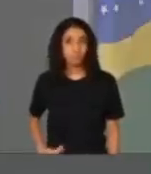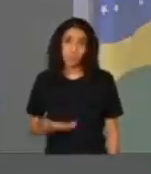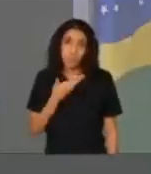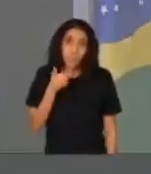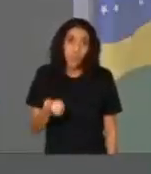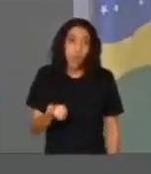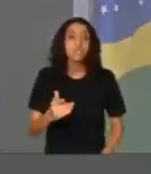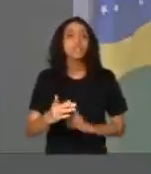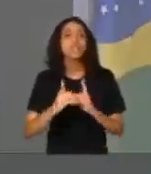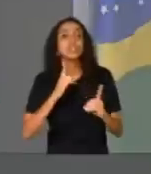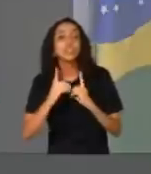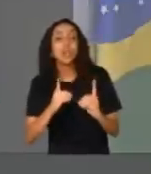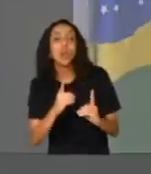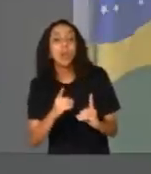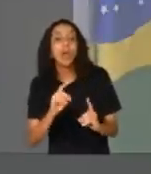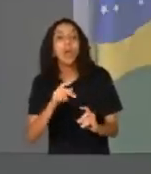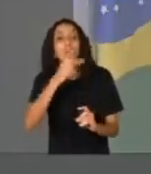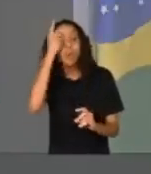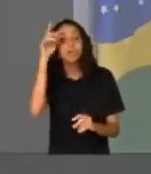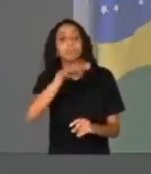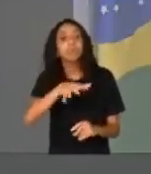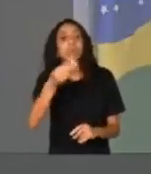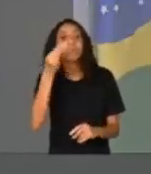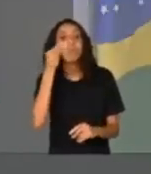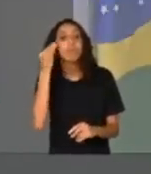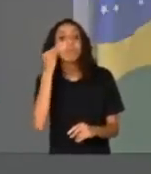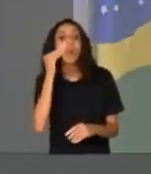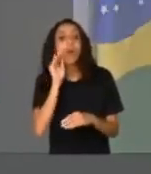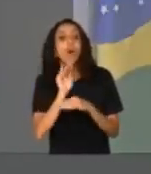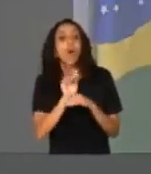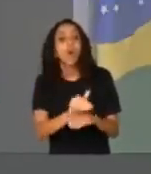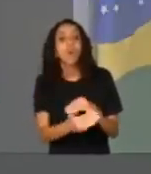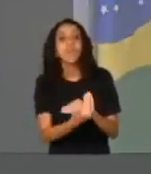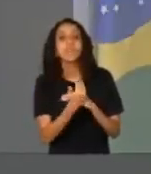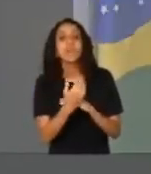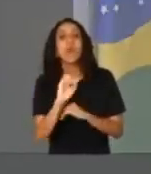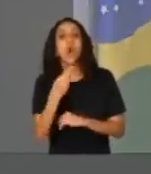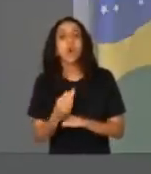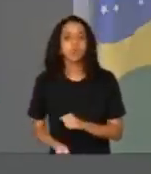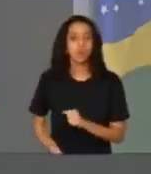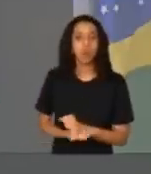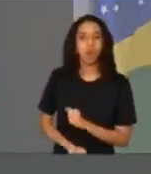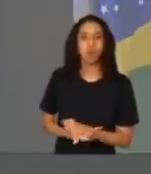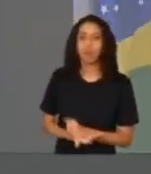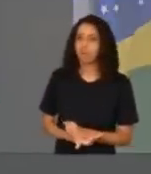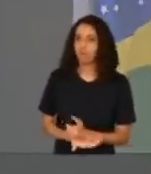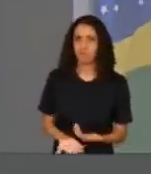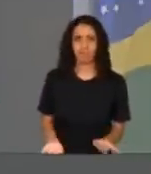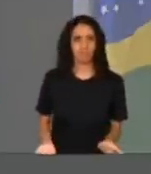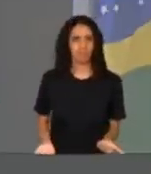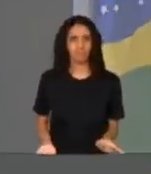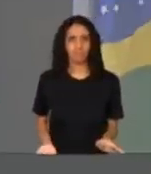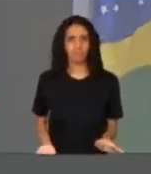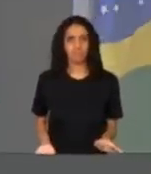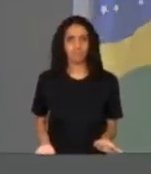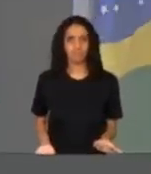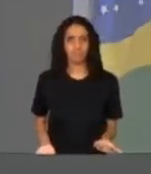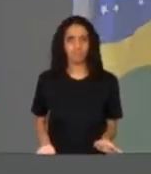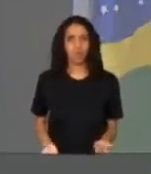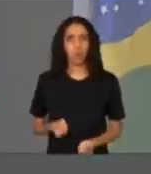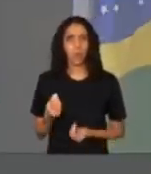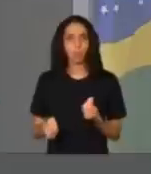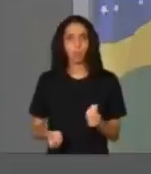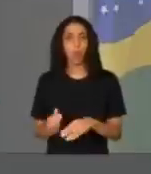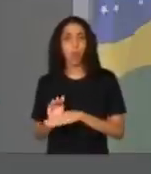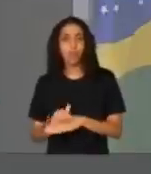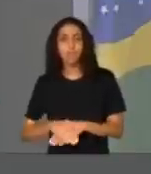melhor que dialogue e trabalhe pelo convencimento do que trabalhe pela propina, do que trabalhe através do suborno, do